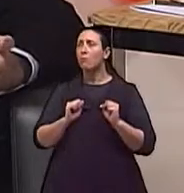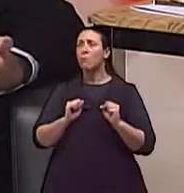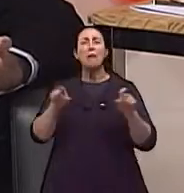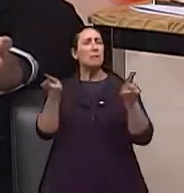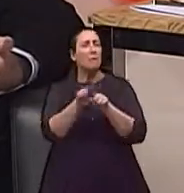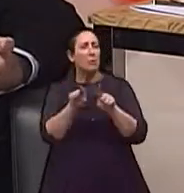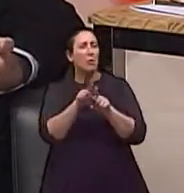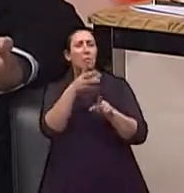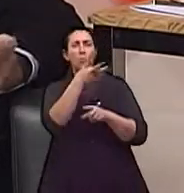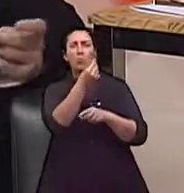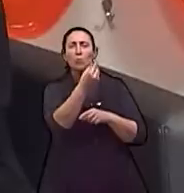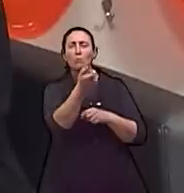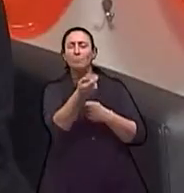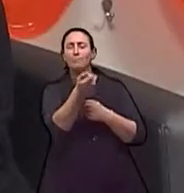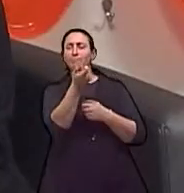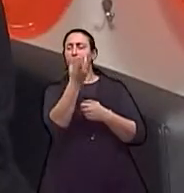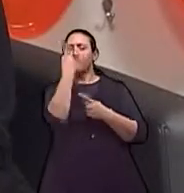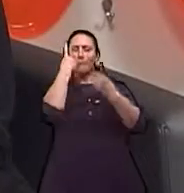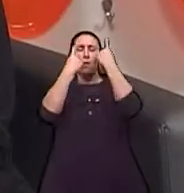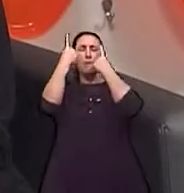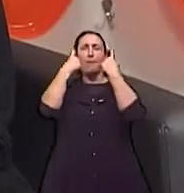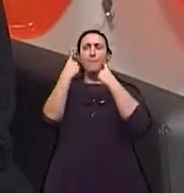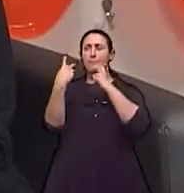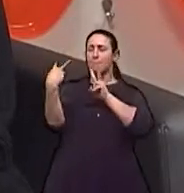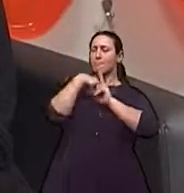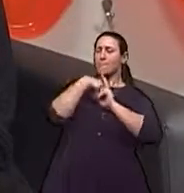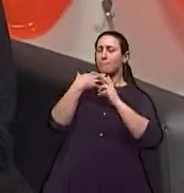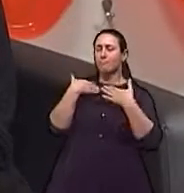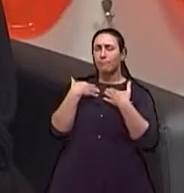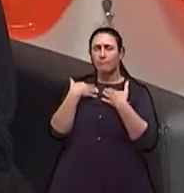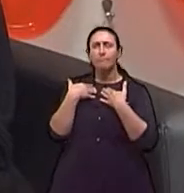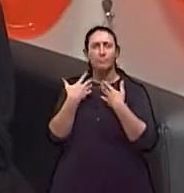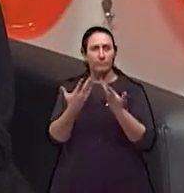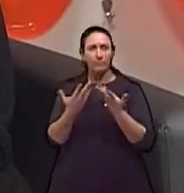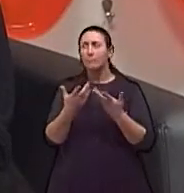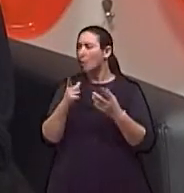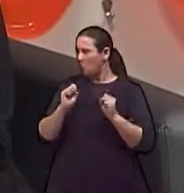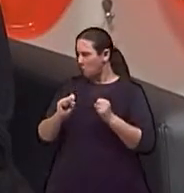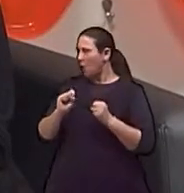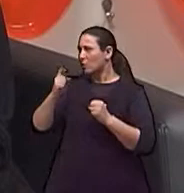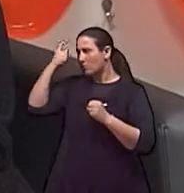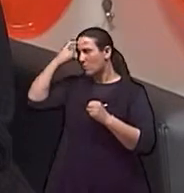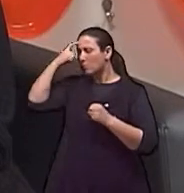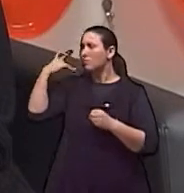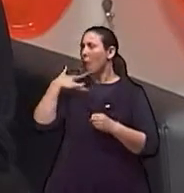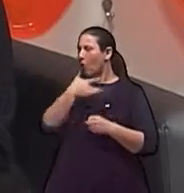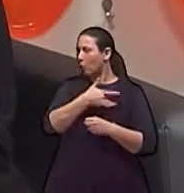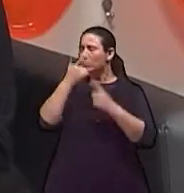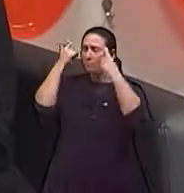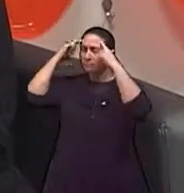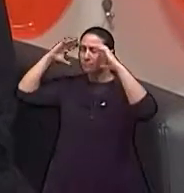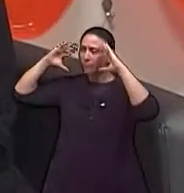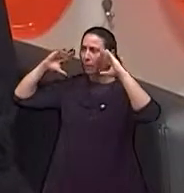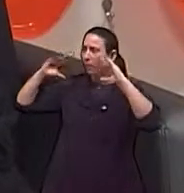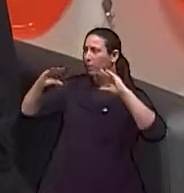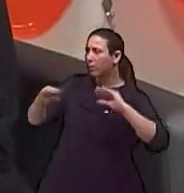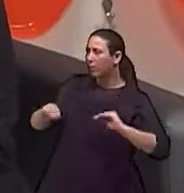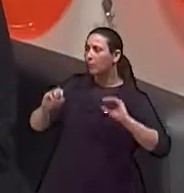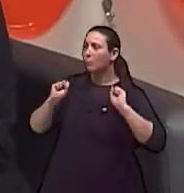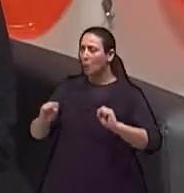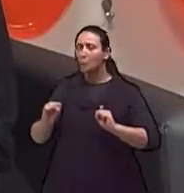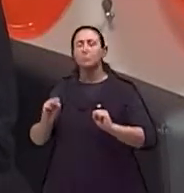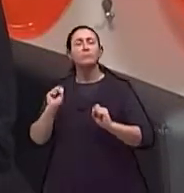tratos e isso leva a uma saúde mental prejudicada desse idoso prejudicada sim com certeza dor a